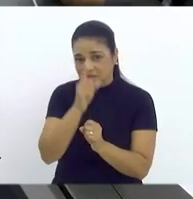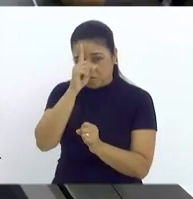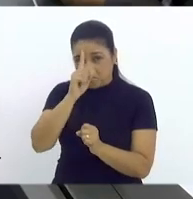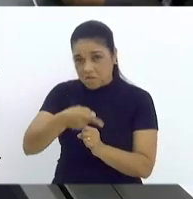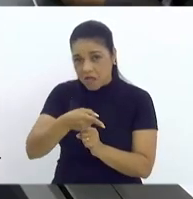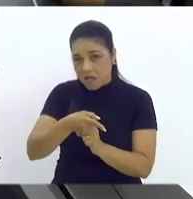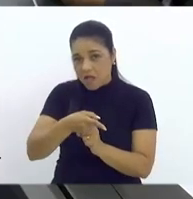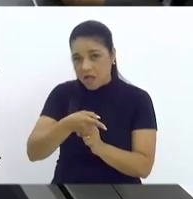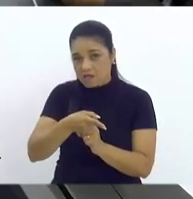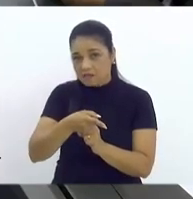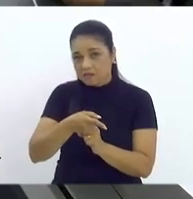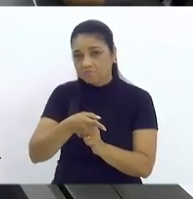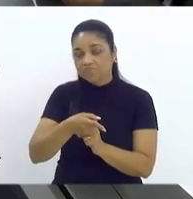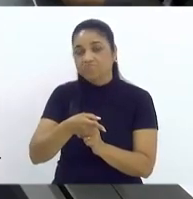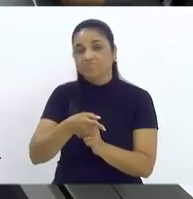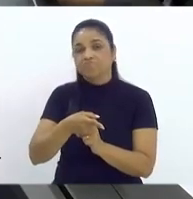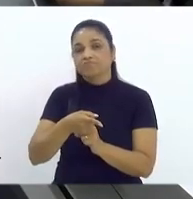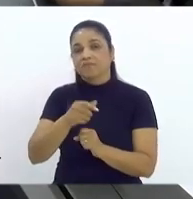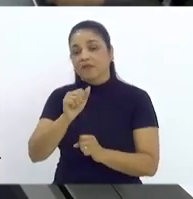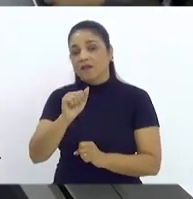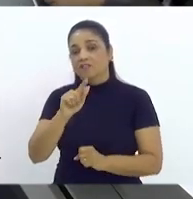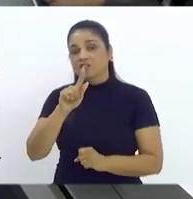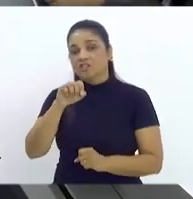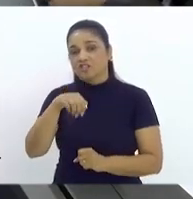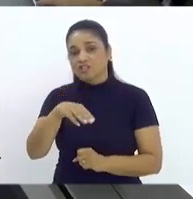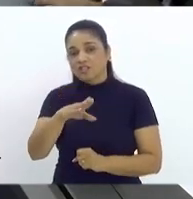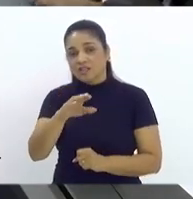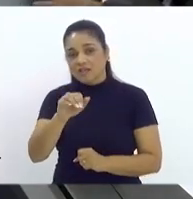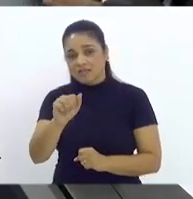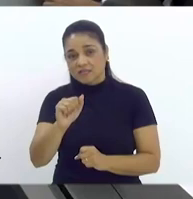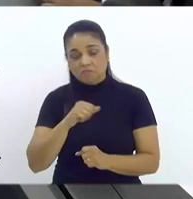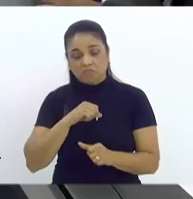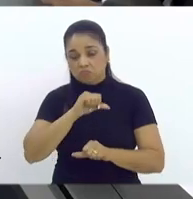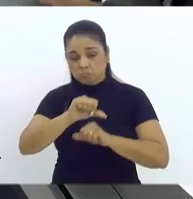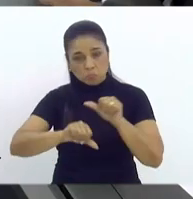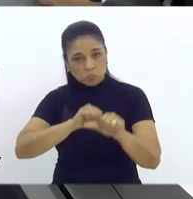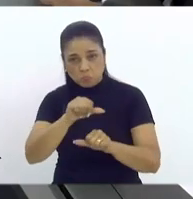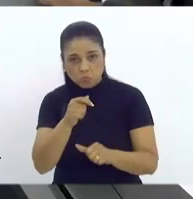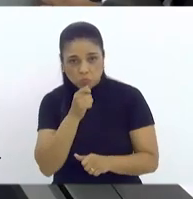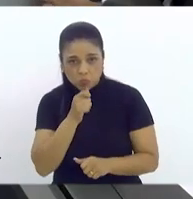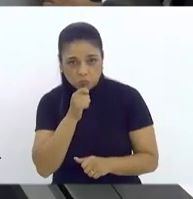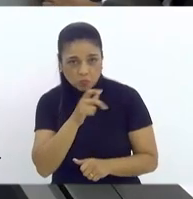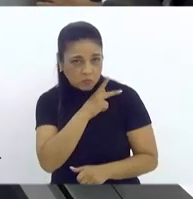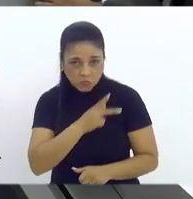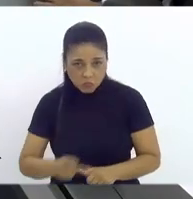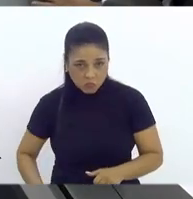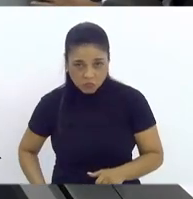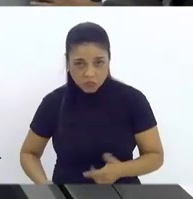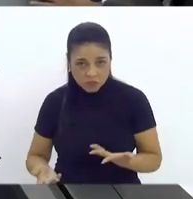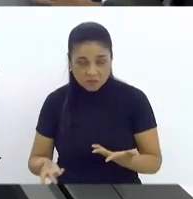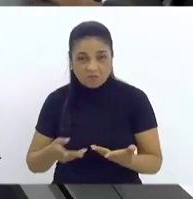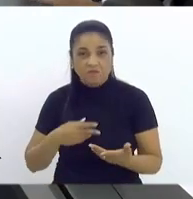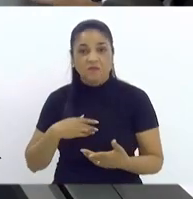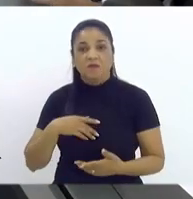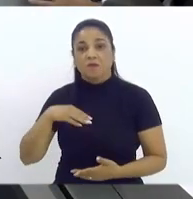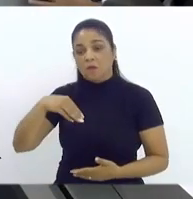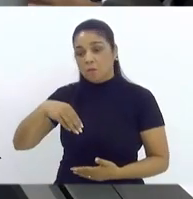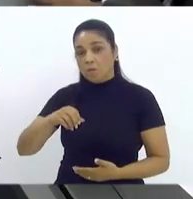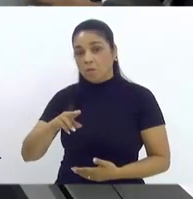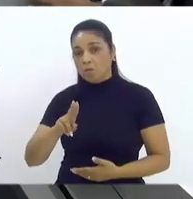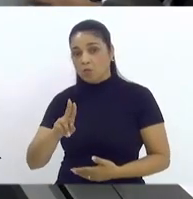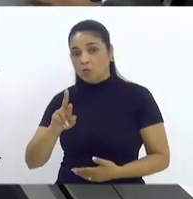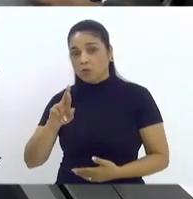Há 5 anos no comando da agência, sem ter havido rodízio de praxe da presidência, Murilo está de olho na eleição do